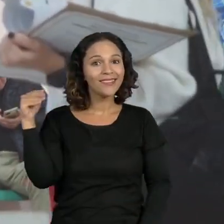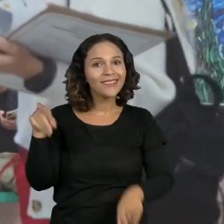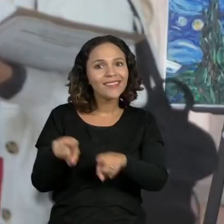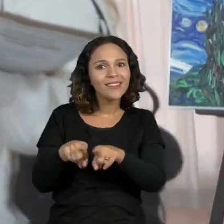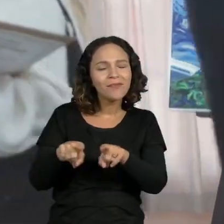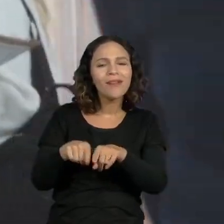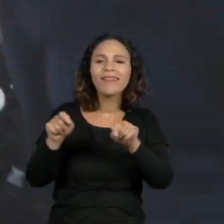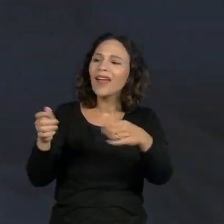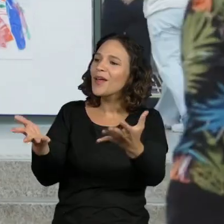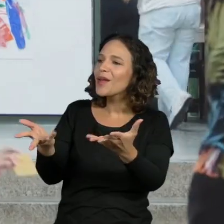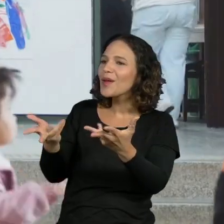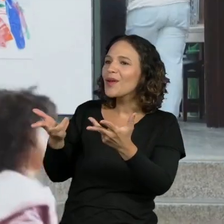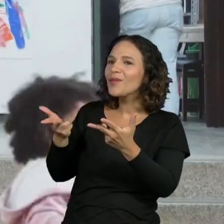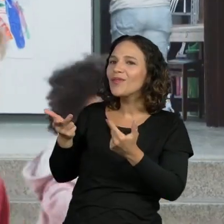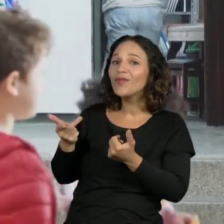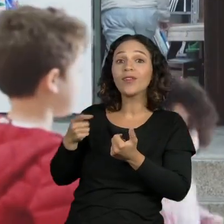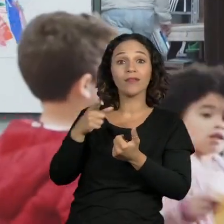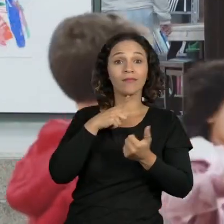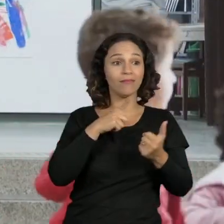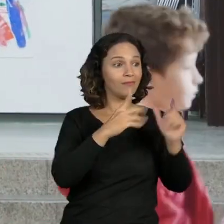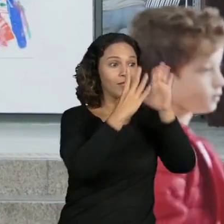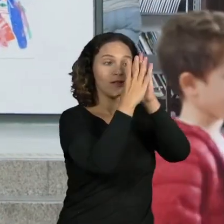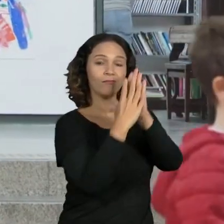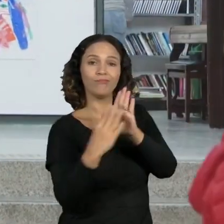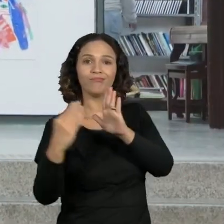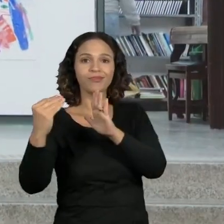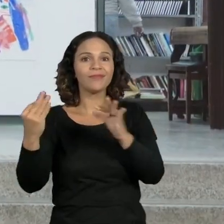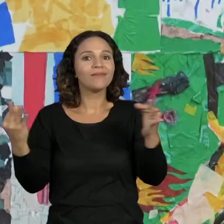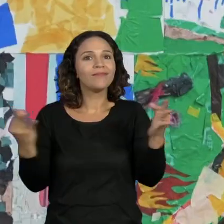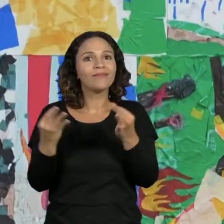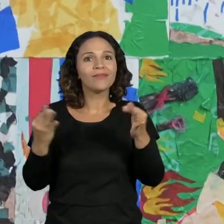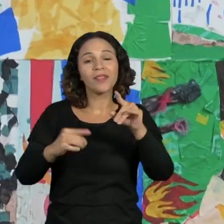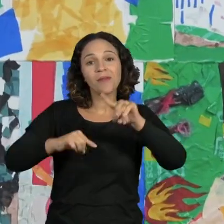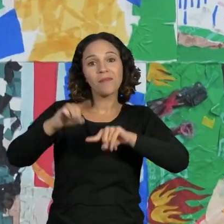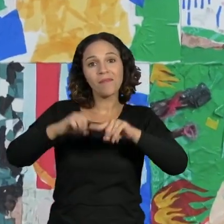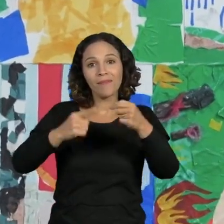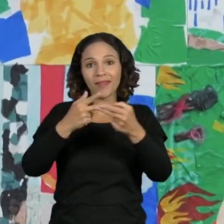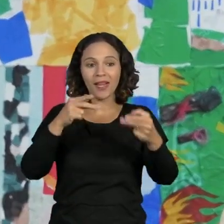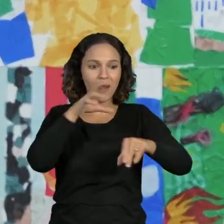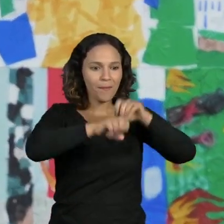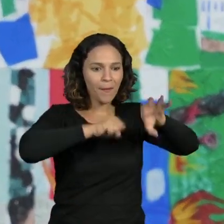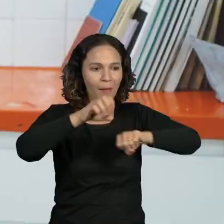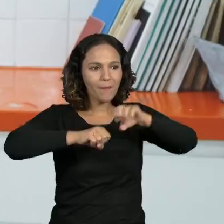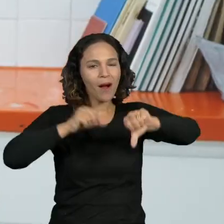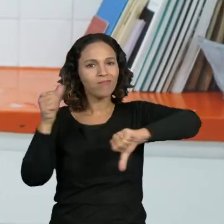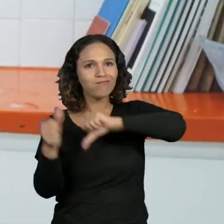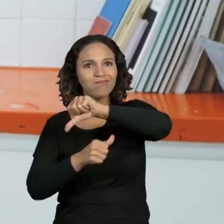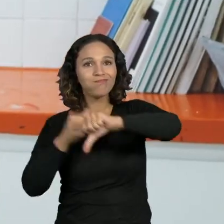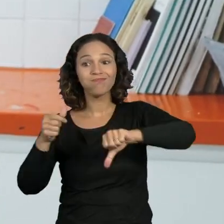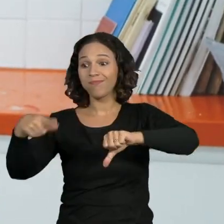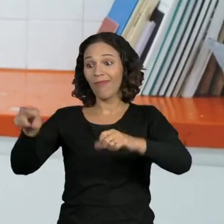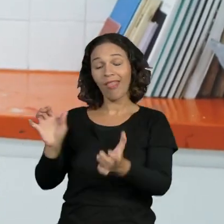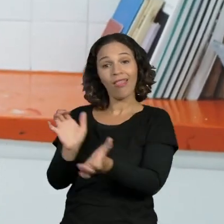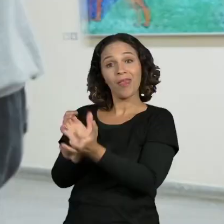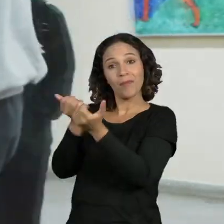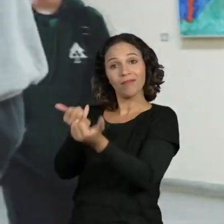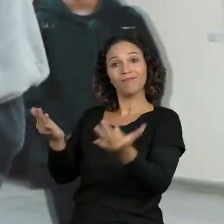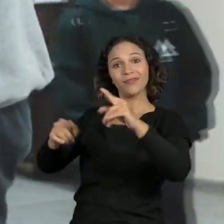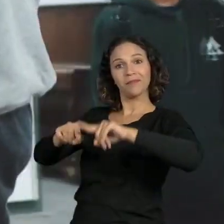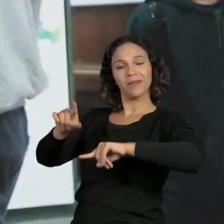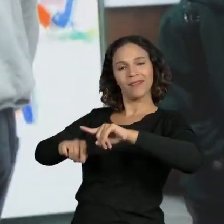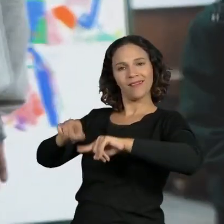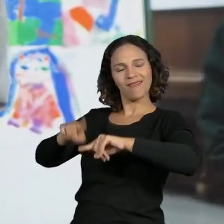são convidados a recriar obras e trabalhar com material reciclável fornecido pela equipe do artista.